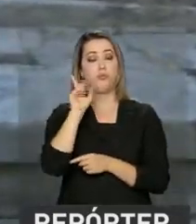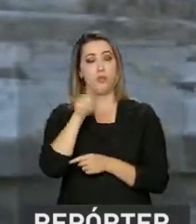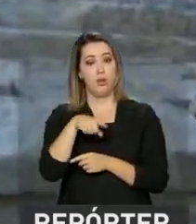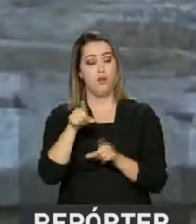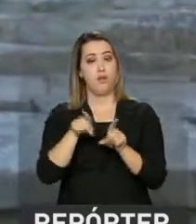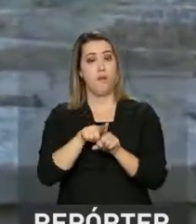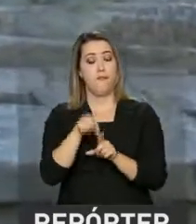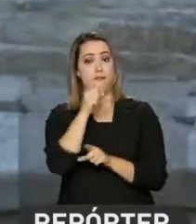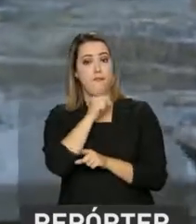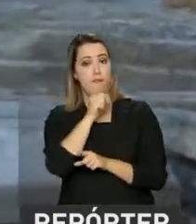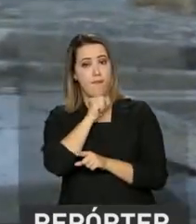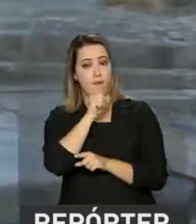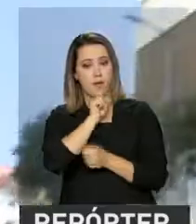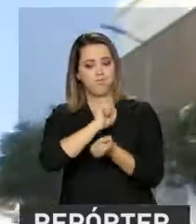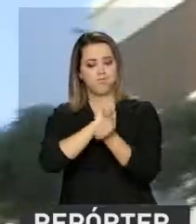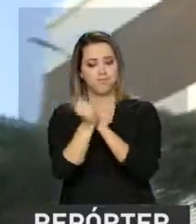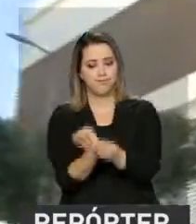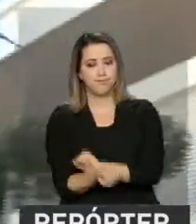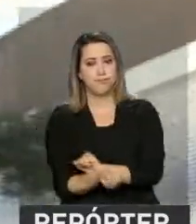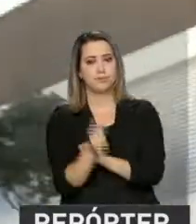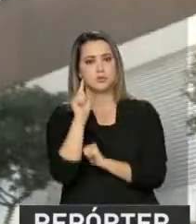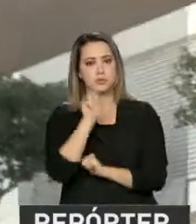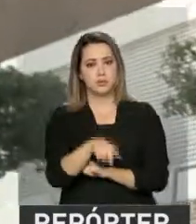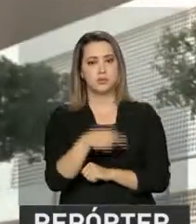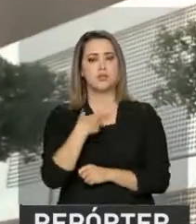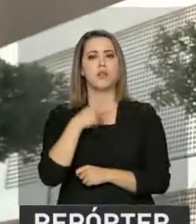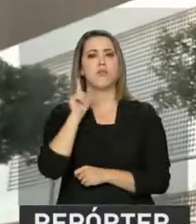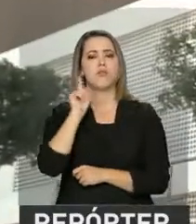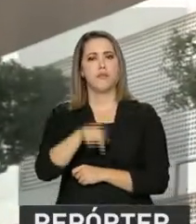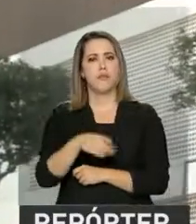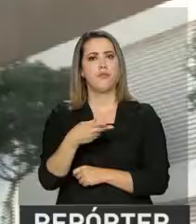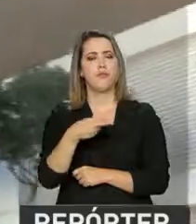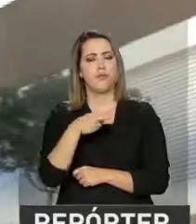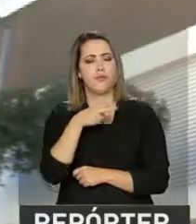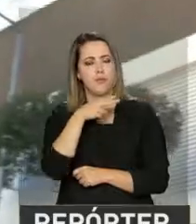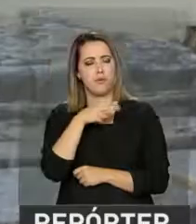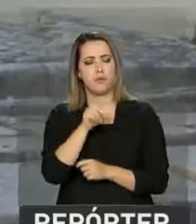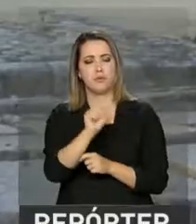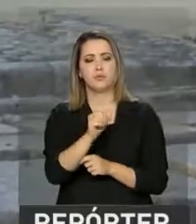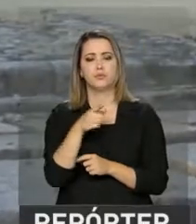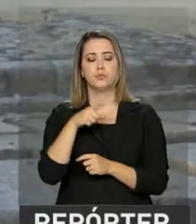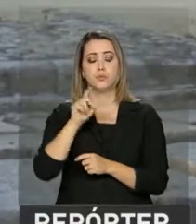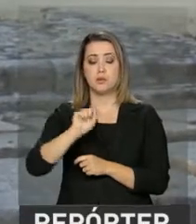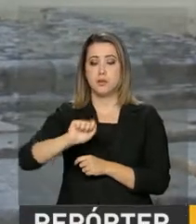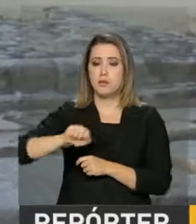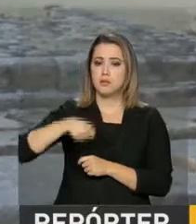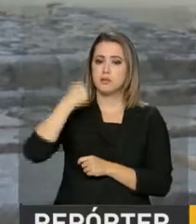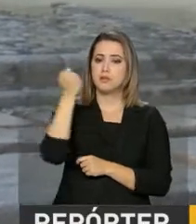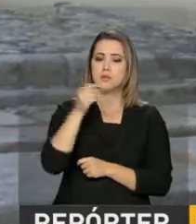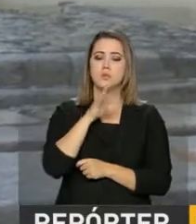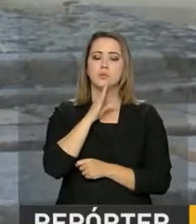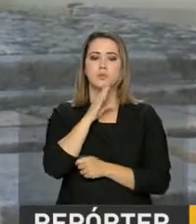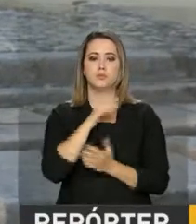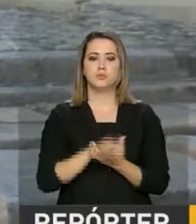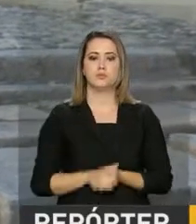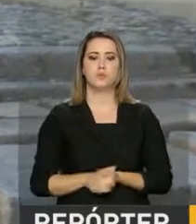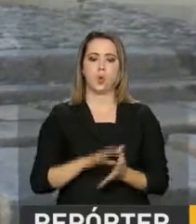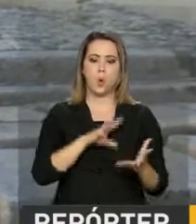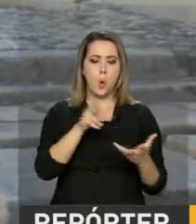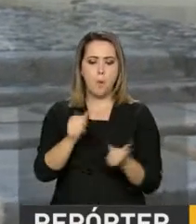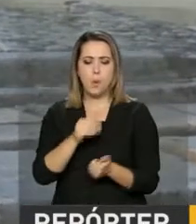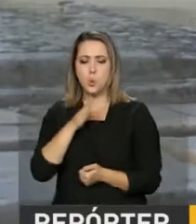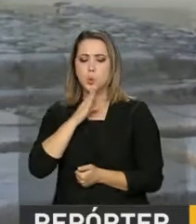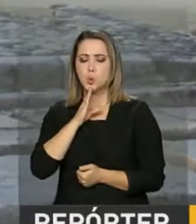marilúcia é símbolo vivo da luta pelo reconhecimento do cais do valongo o mundo nos reconhecer é